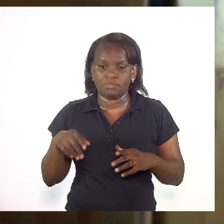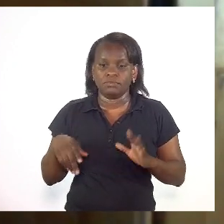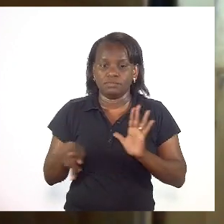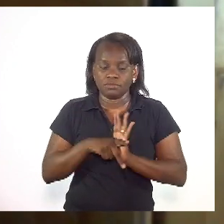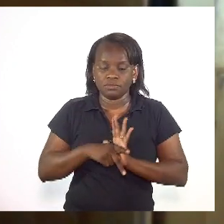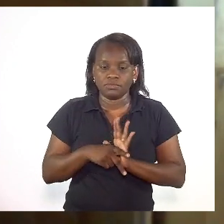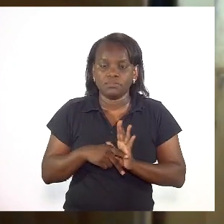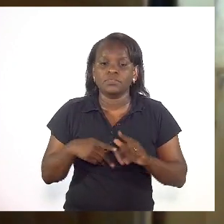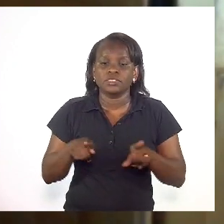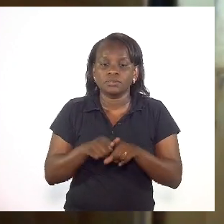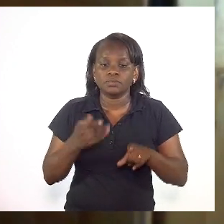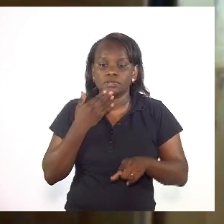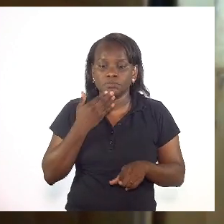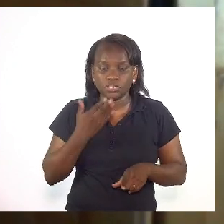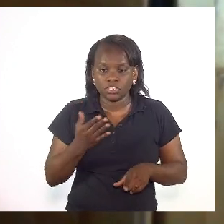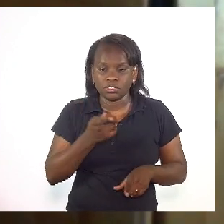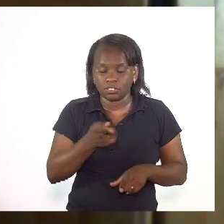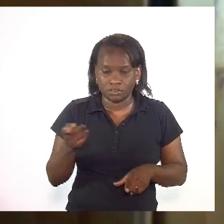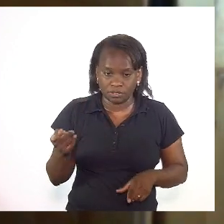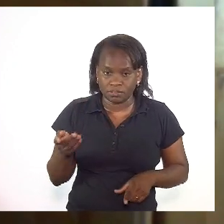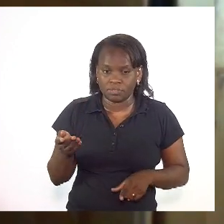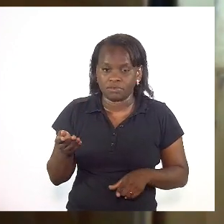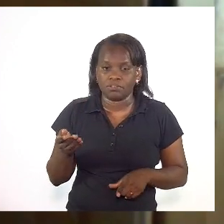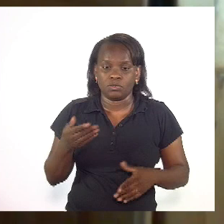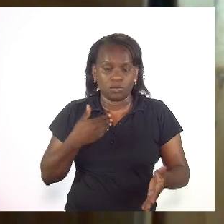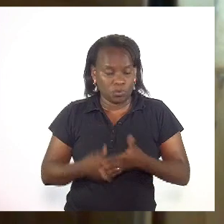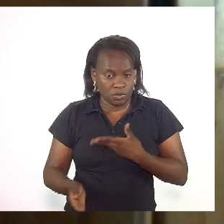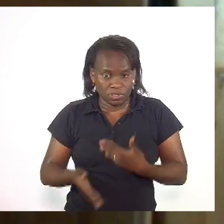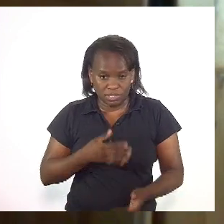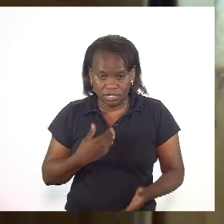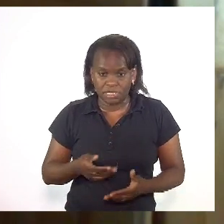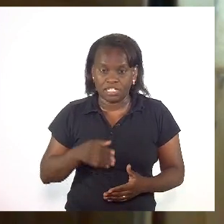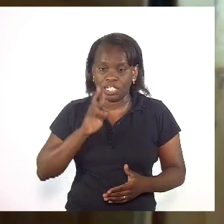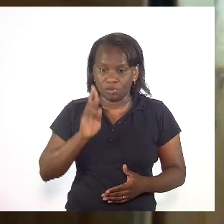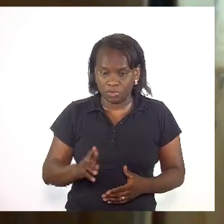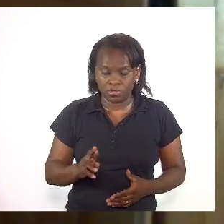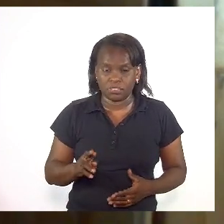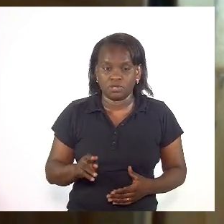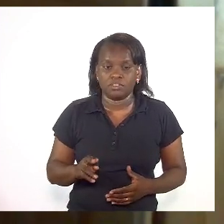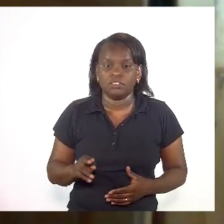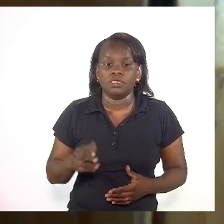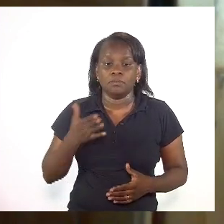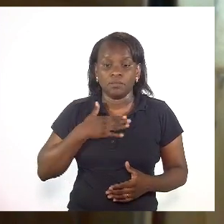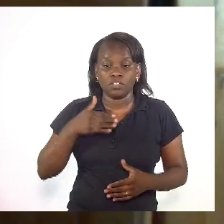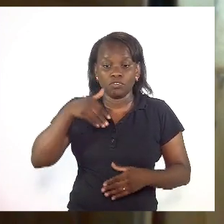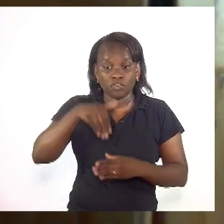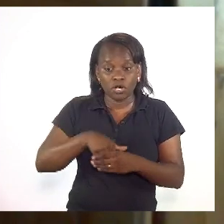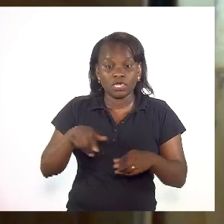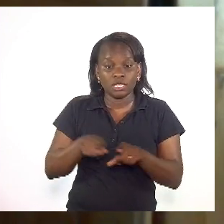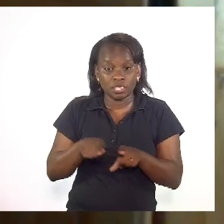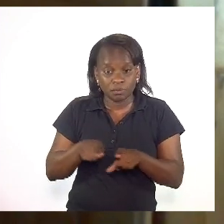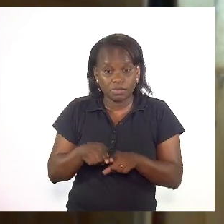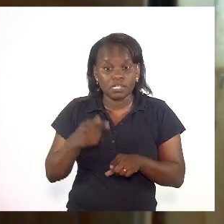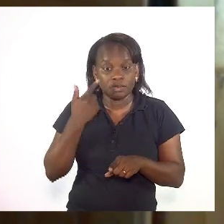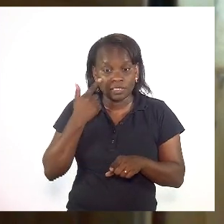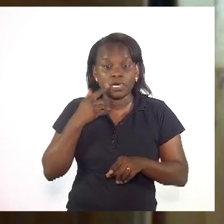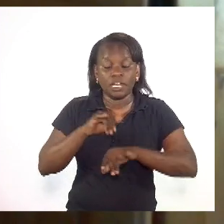e solicito a Vossa Excelência, qualquer que seja o resultado, que o meu voto também seja